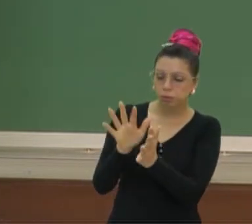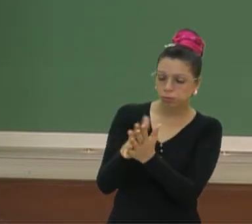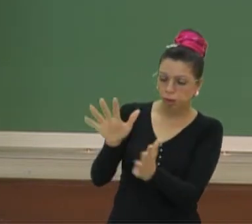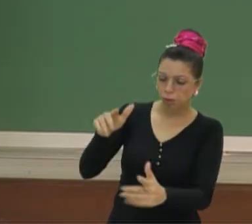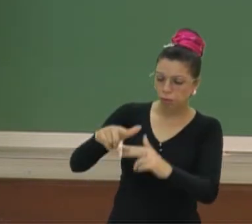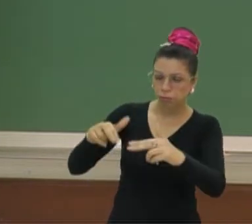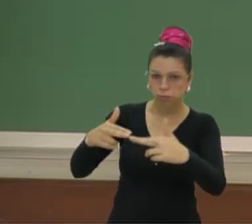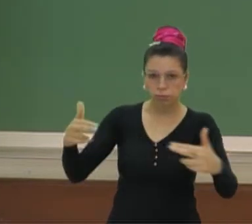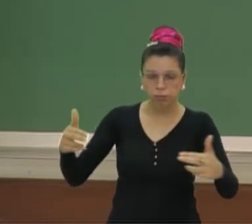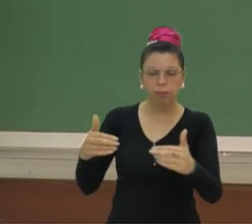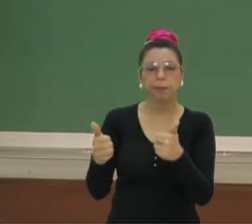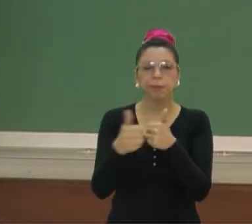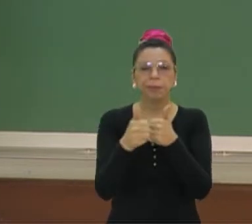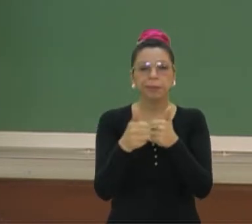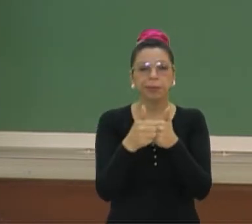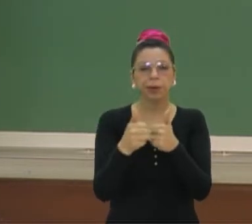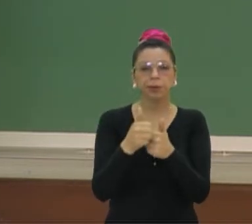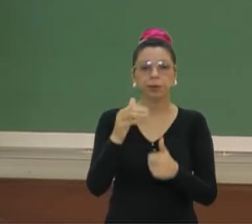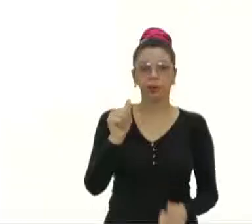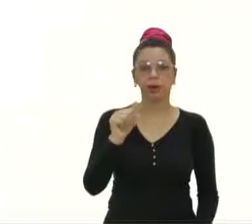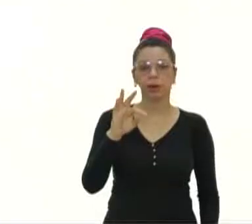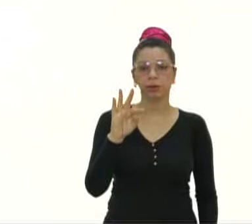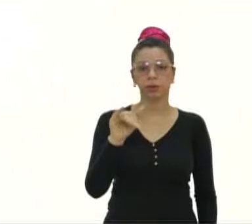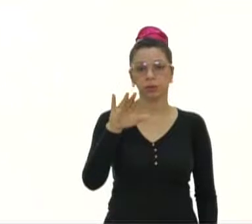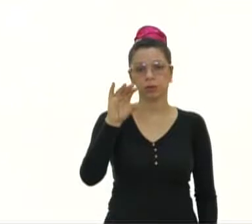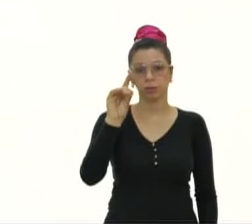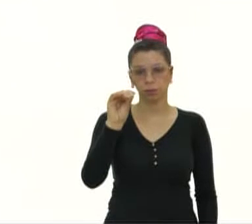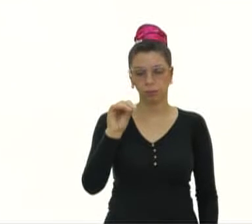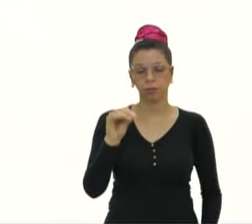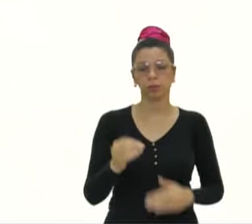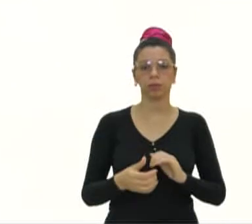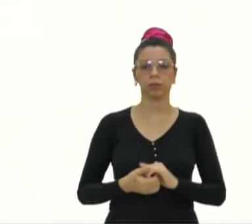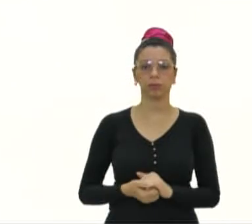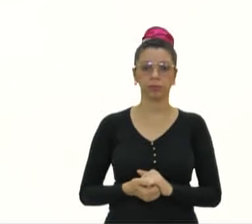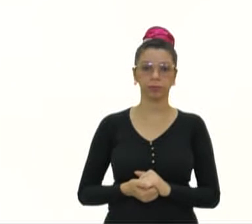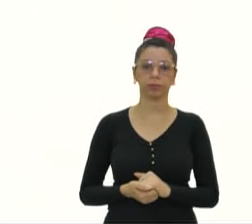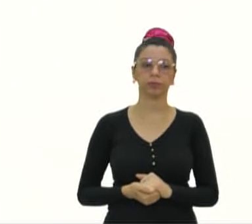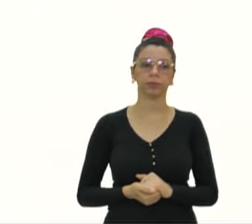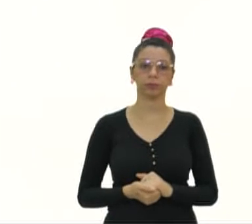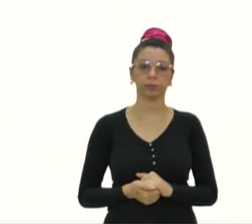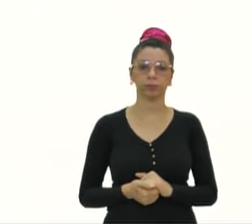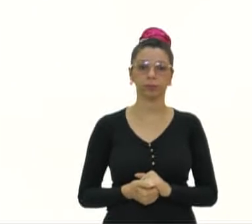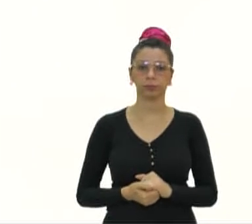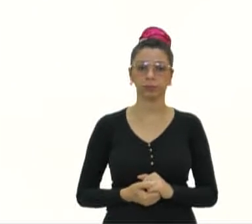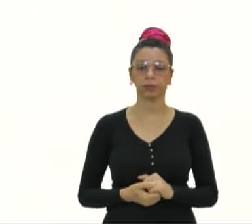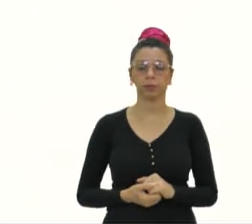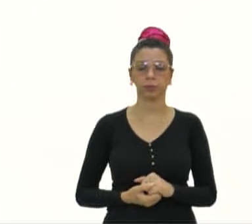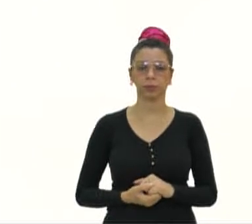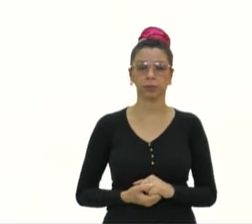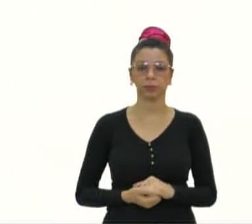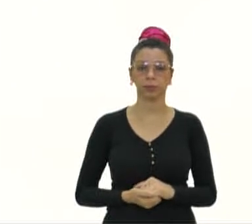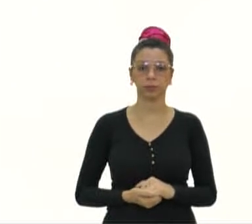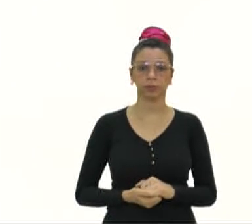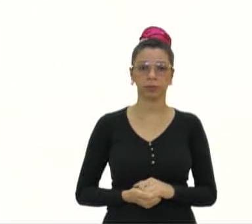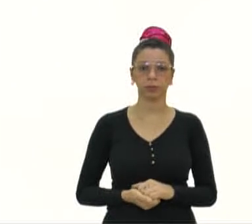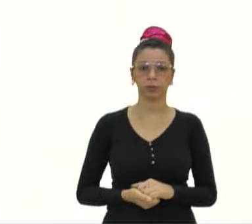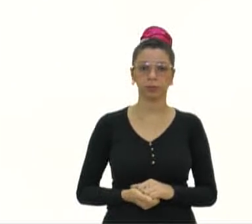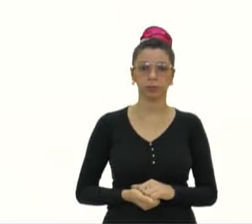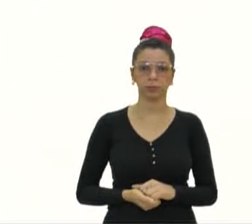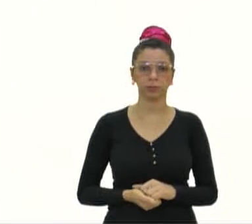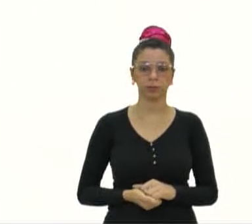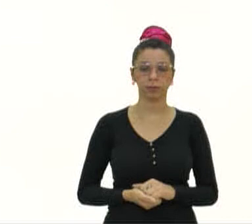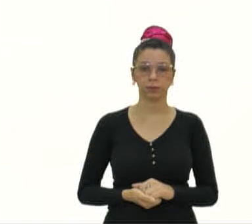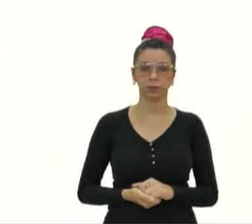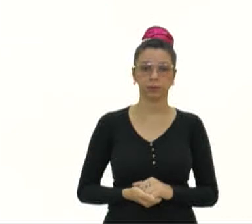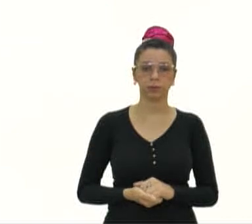dos cátodos. Röntgen realized the importance of this discovery and made it the first X-ray image with